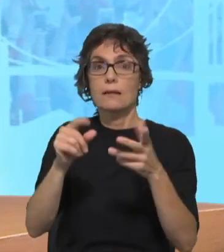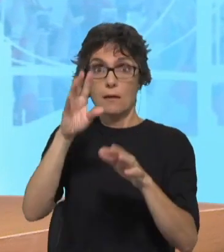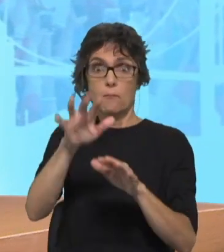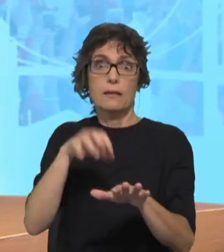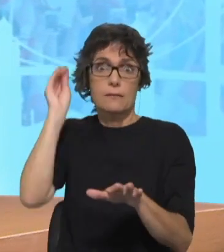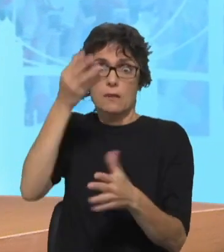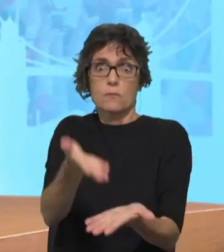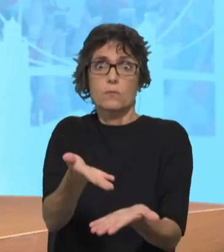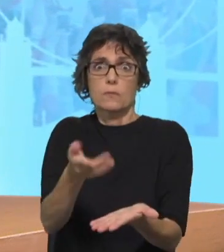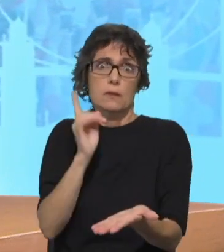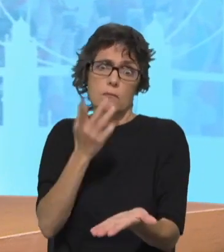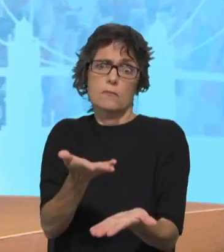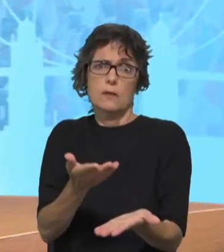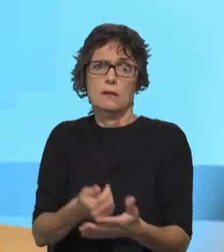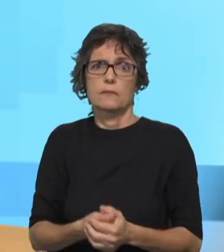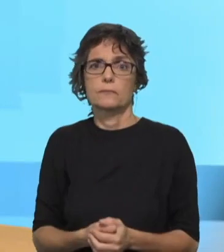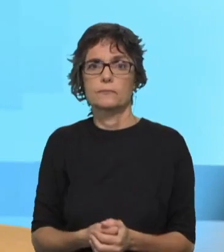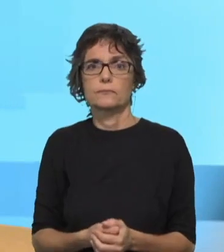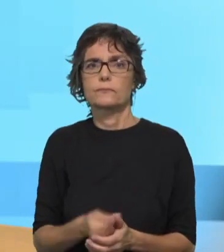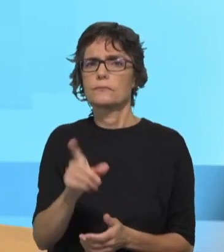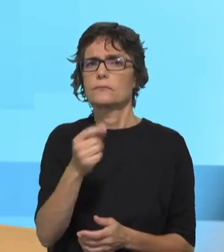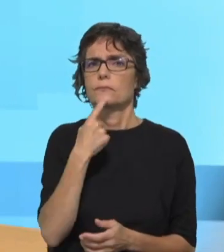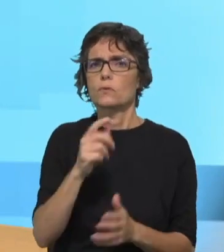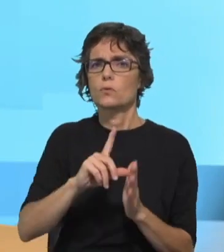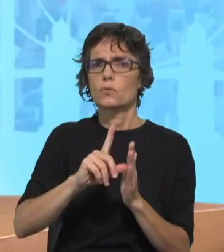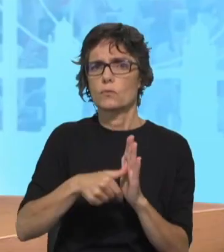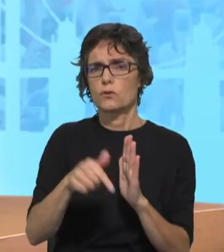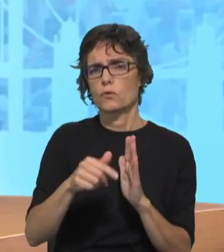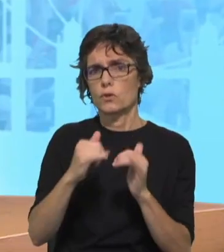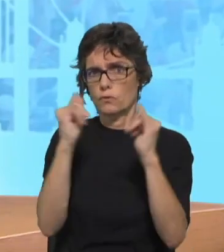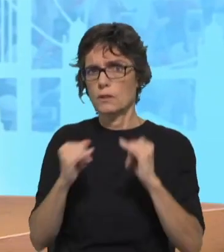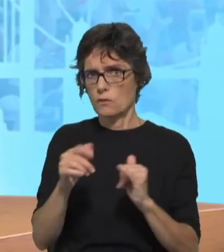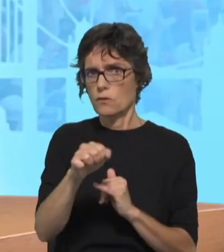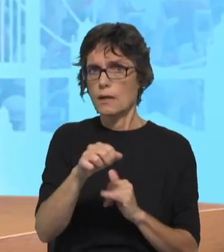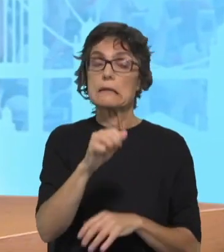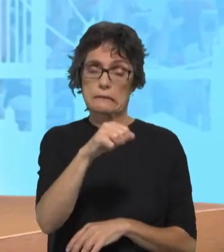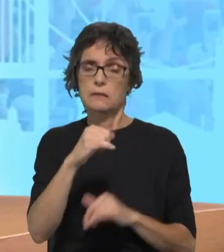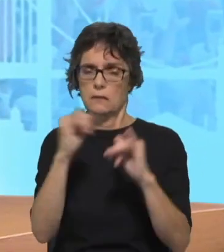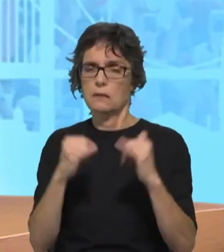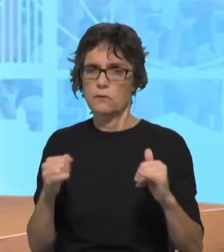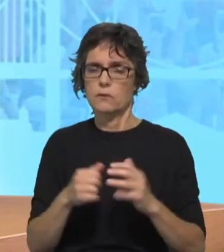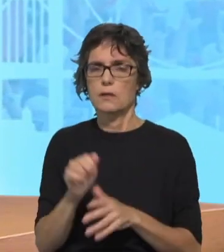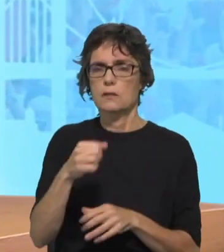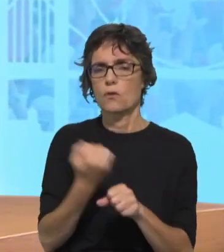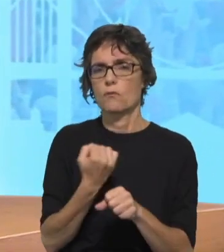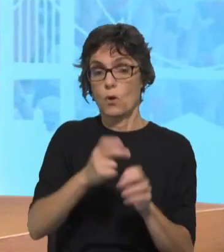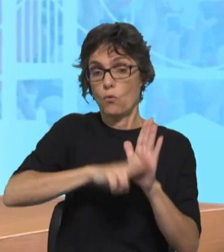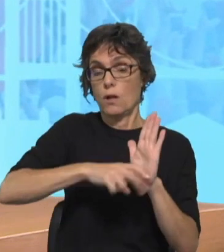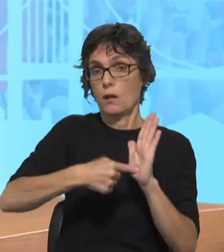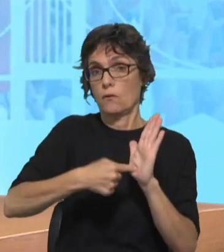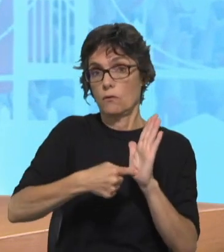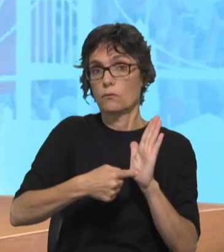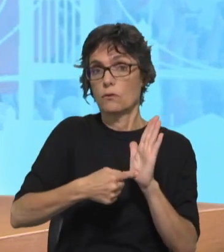da República. Uma última referência, este é um projeto internacional, internacional, mundial. Sim, sem dúvida alguma. É um trabalho, o relatório que é